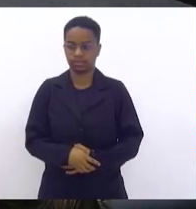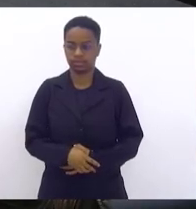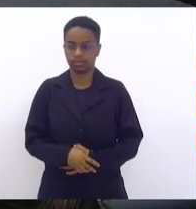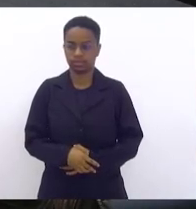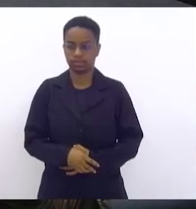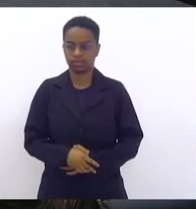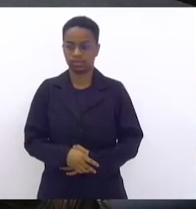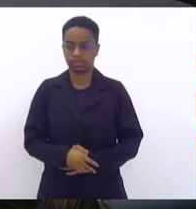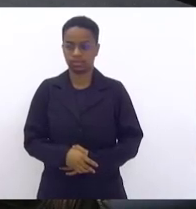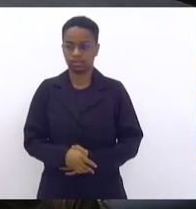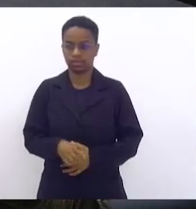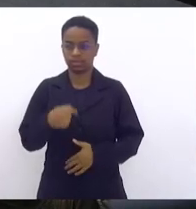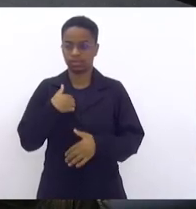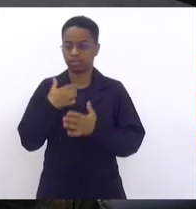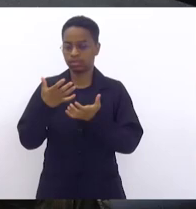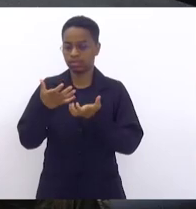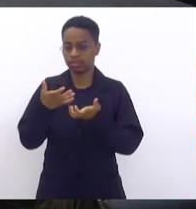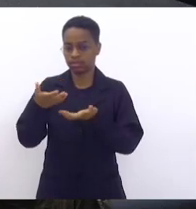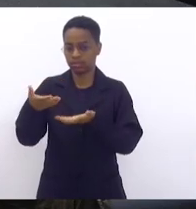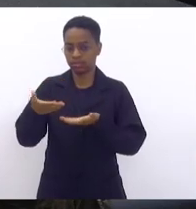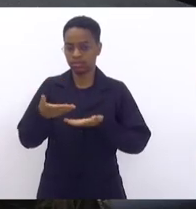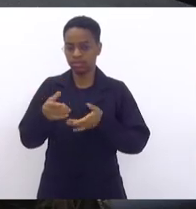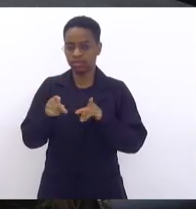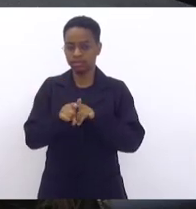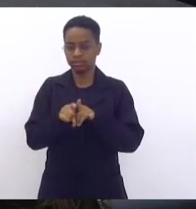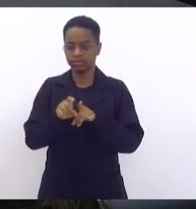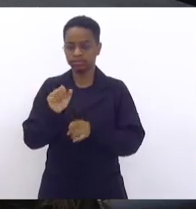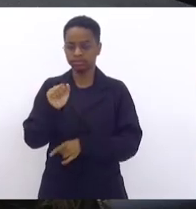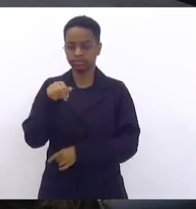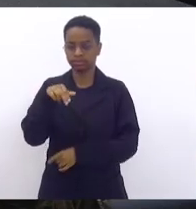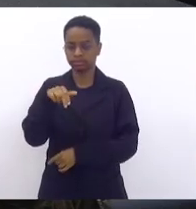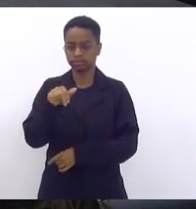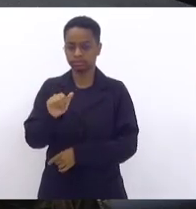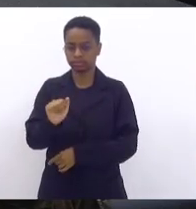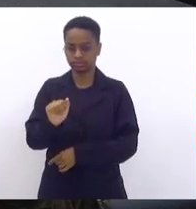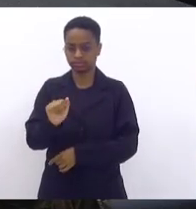também gostaria de convidar a senhora Ana